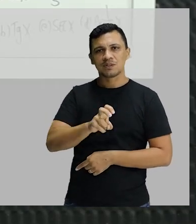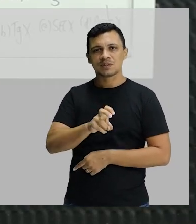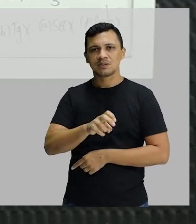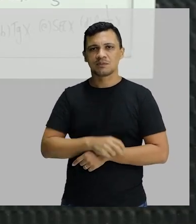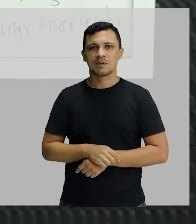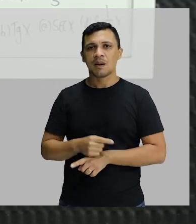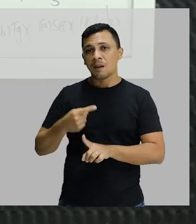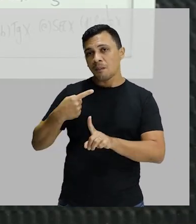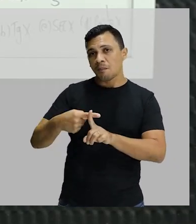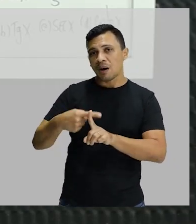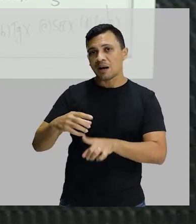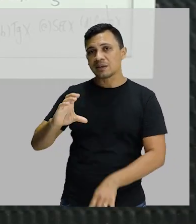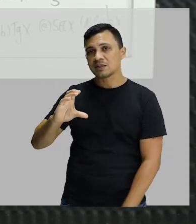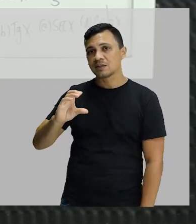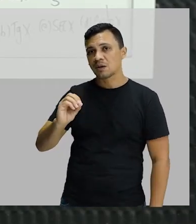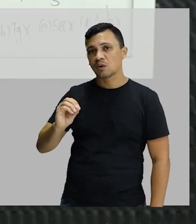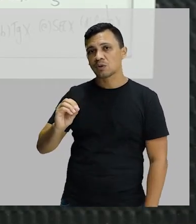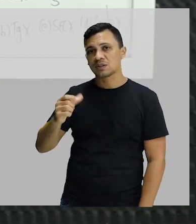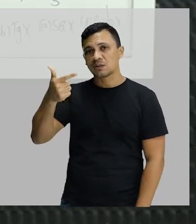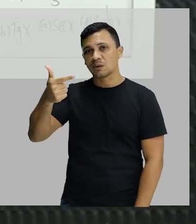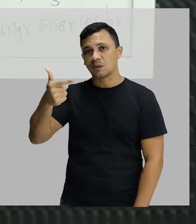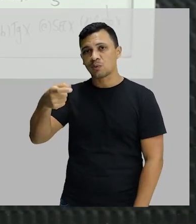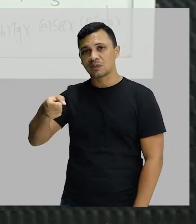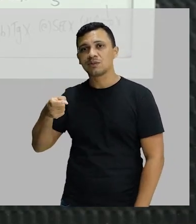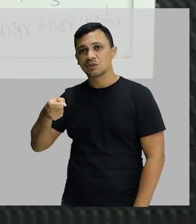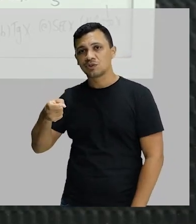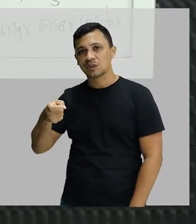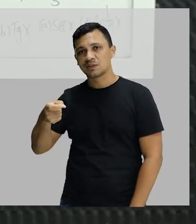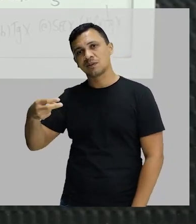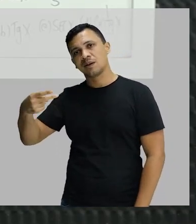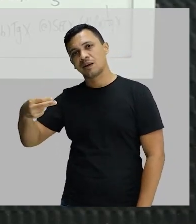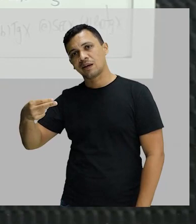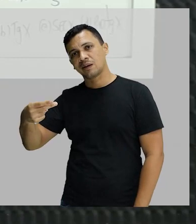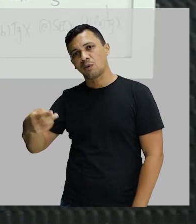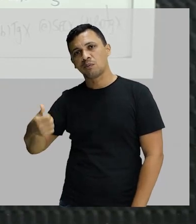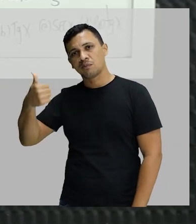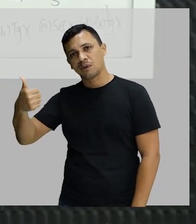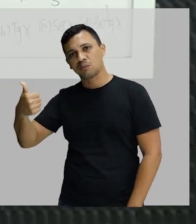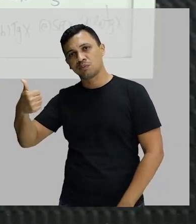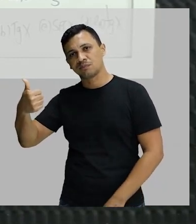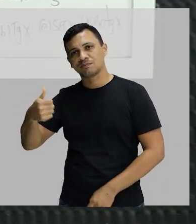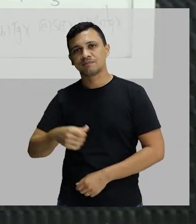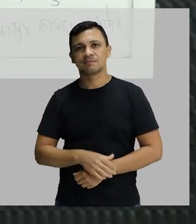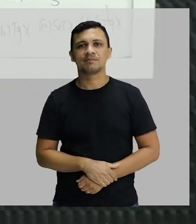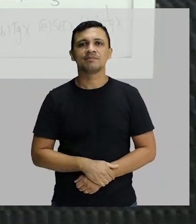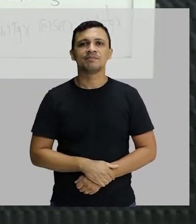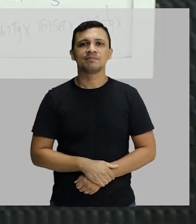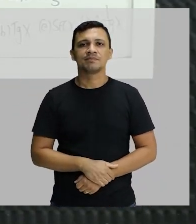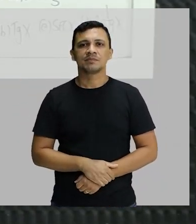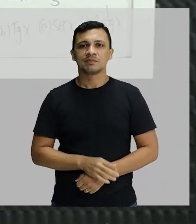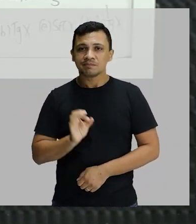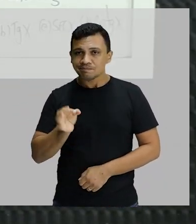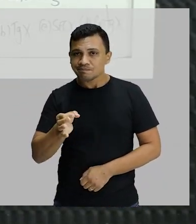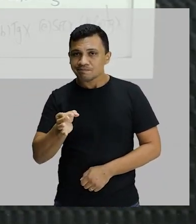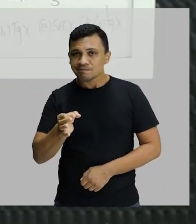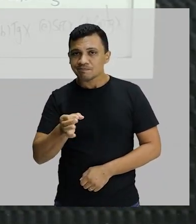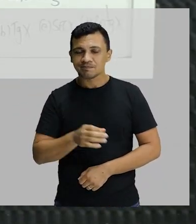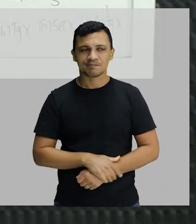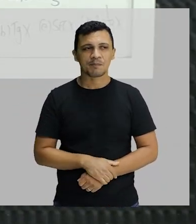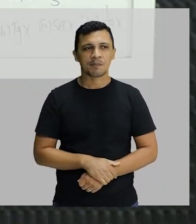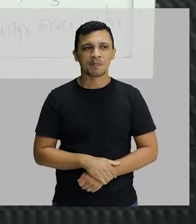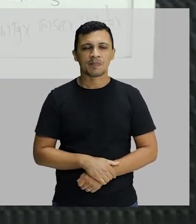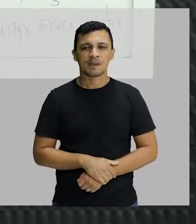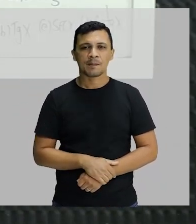Mais cosseno ao quadrado de x igual a 1. Certinho? Olha